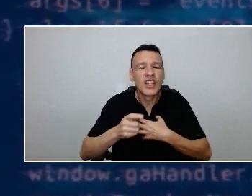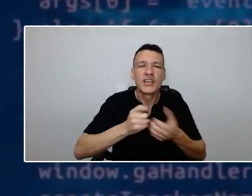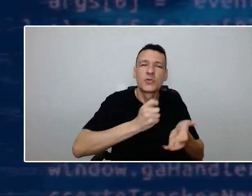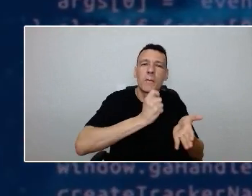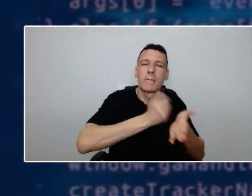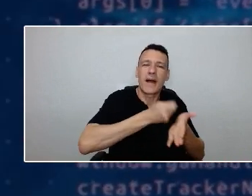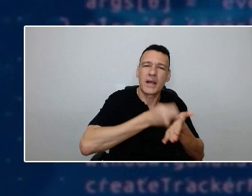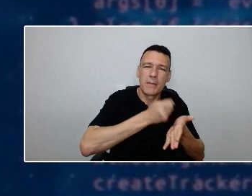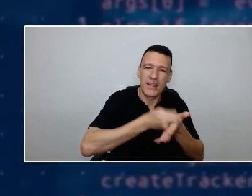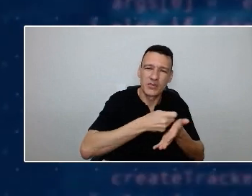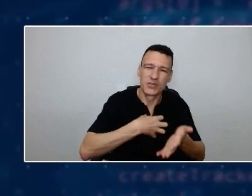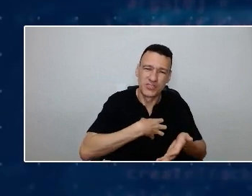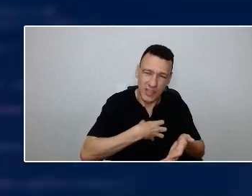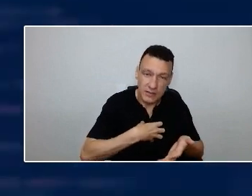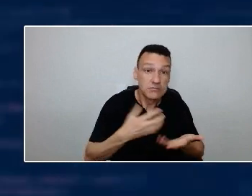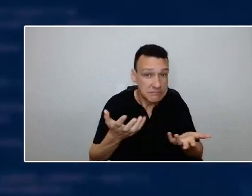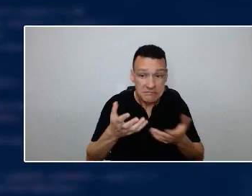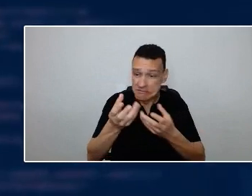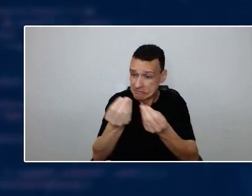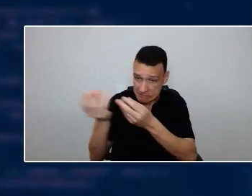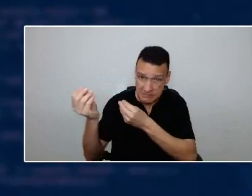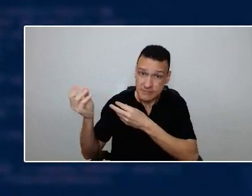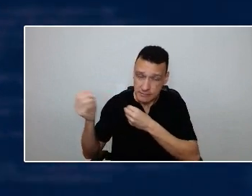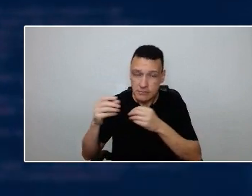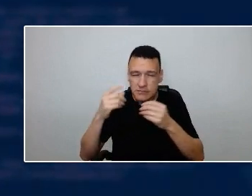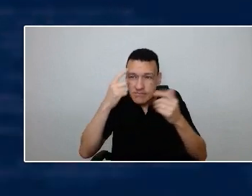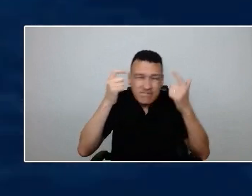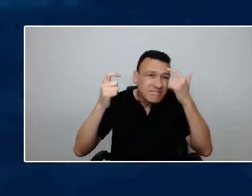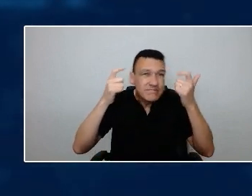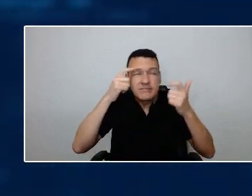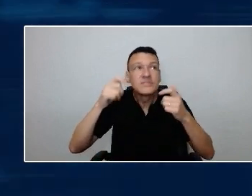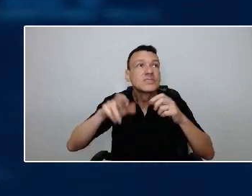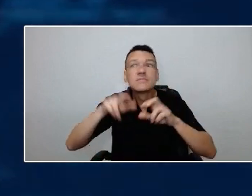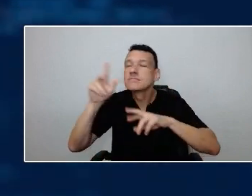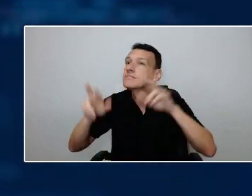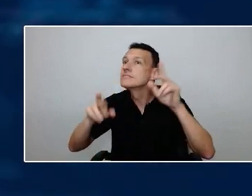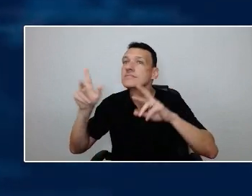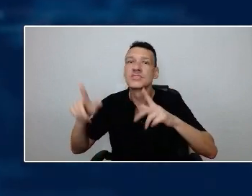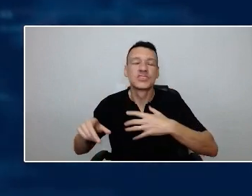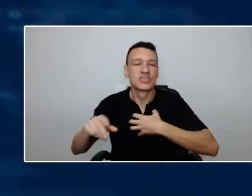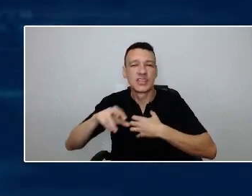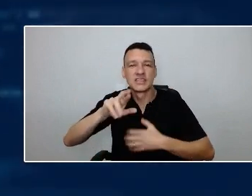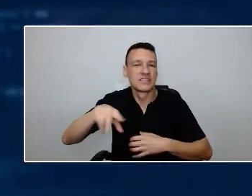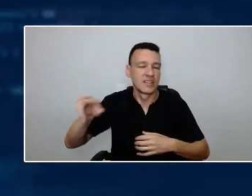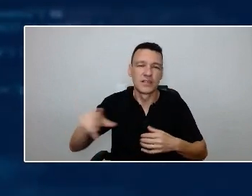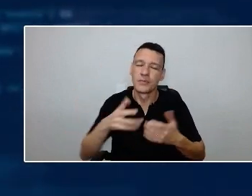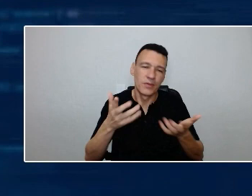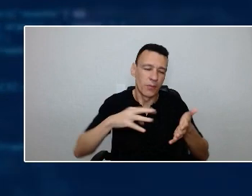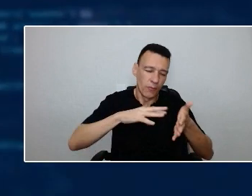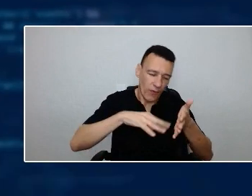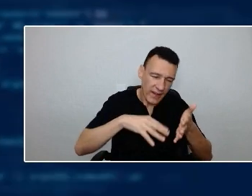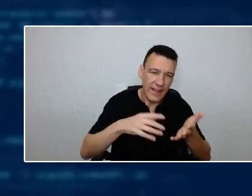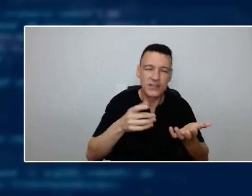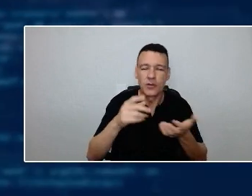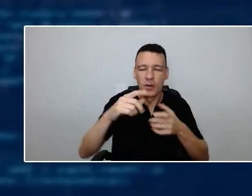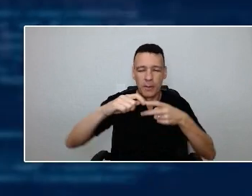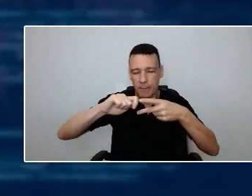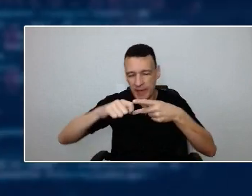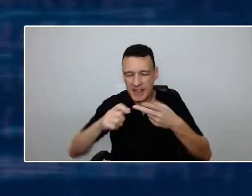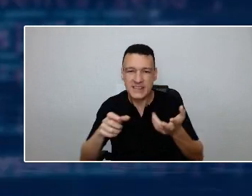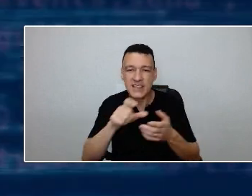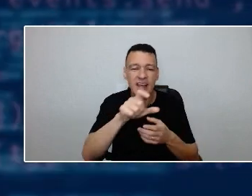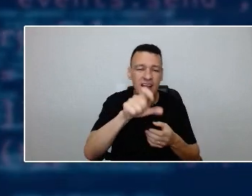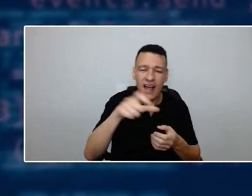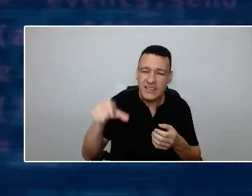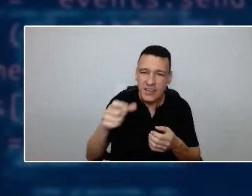forma de pagamento Então você tem os padrões né boleto pix cartão de crédito dois cartões parcelamento no Boleto